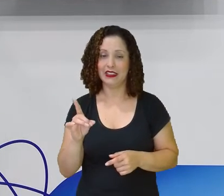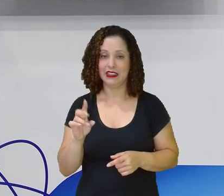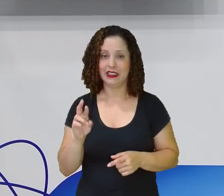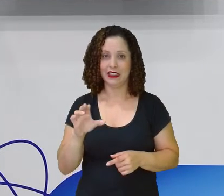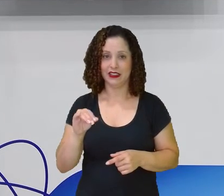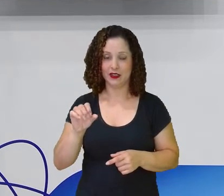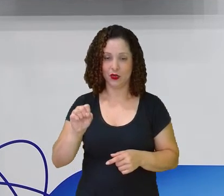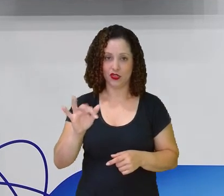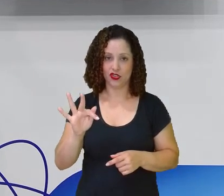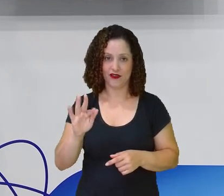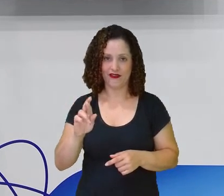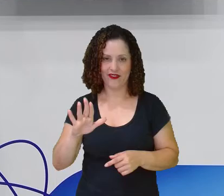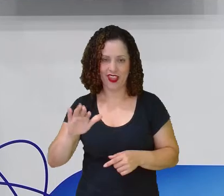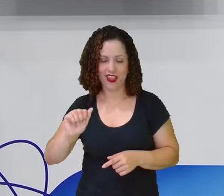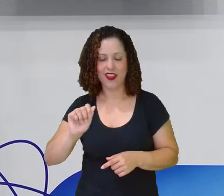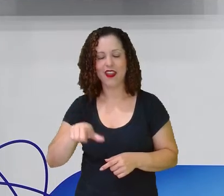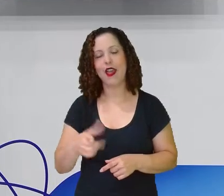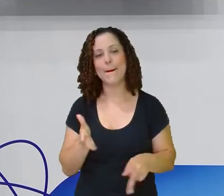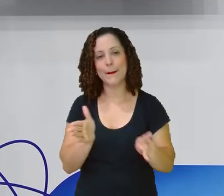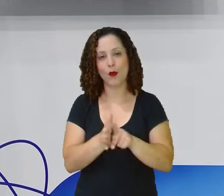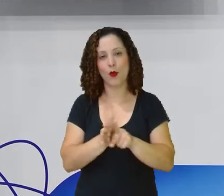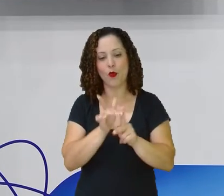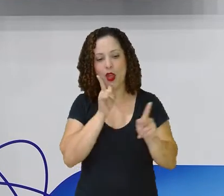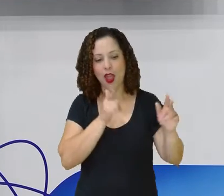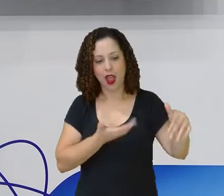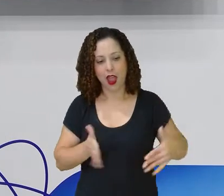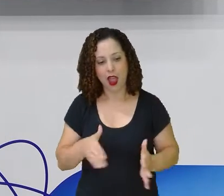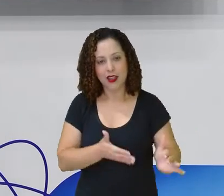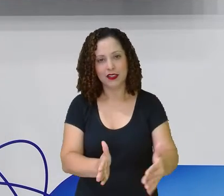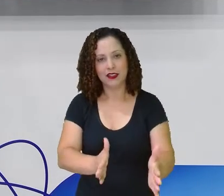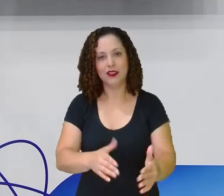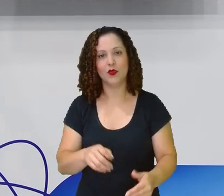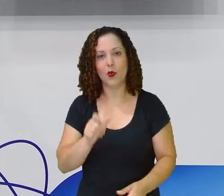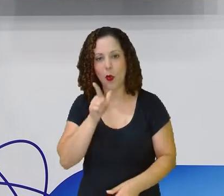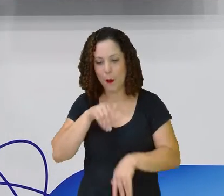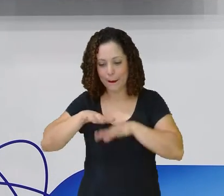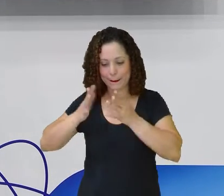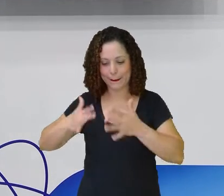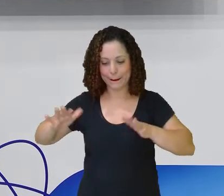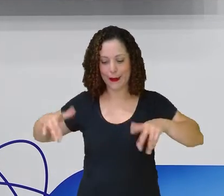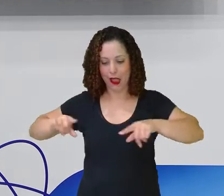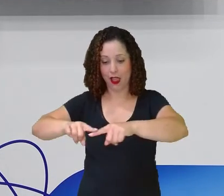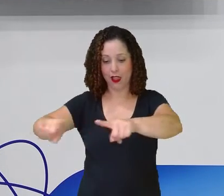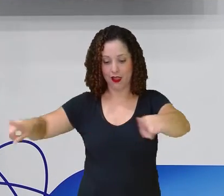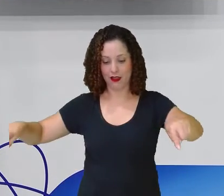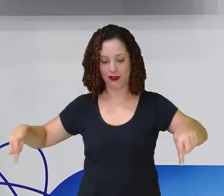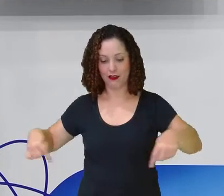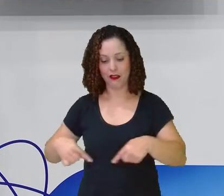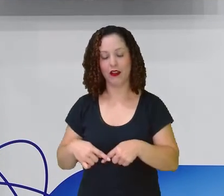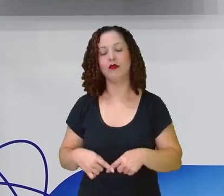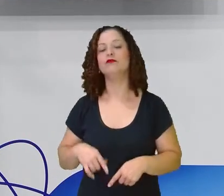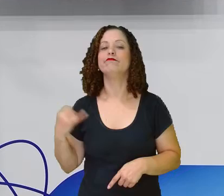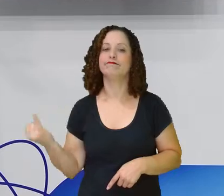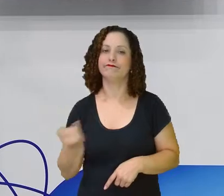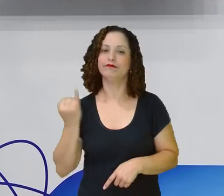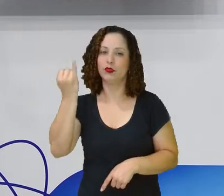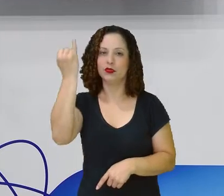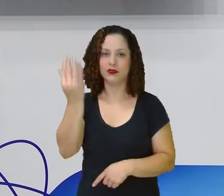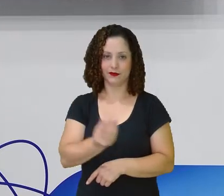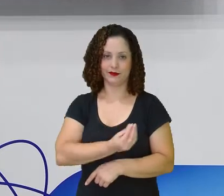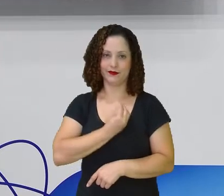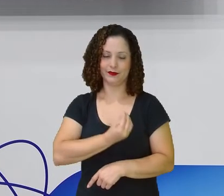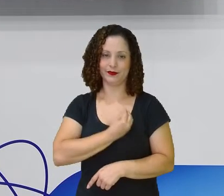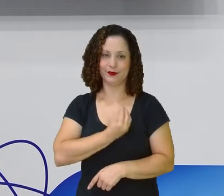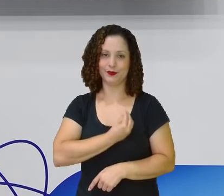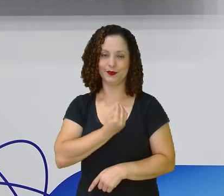líquida, né? Os rios, os mares, os lagos, e que é fundamental para a nossa existência também,